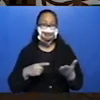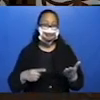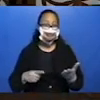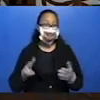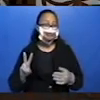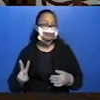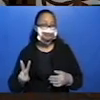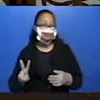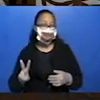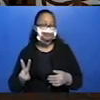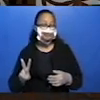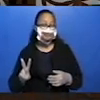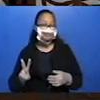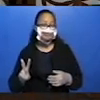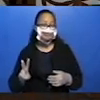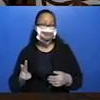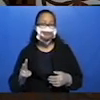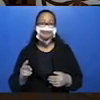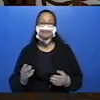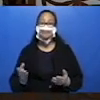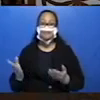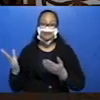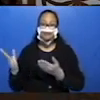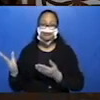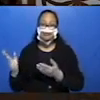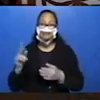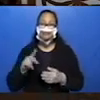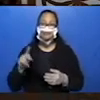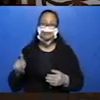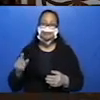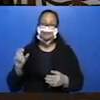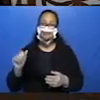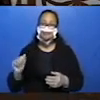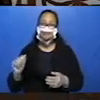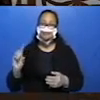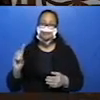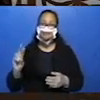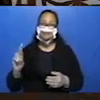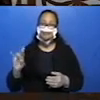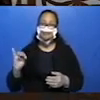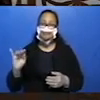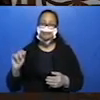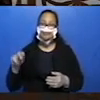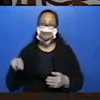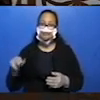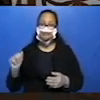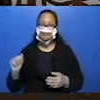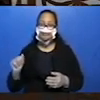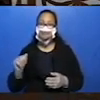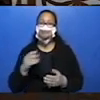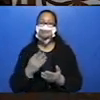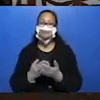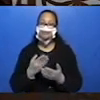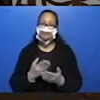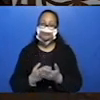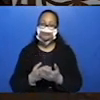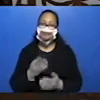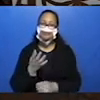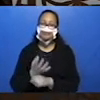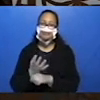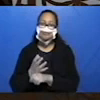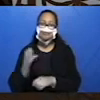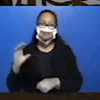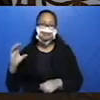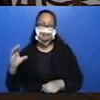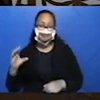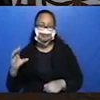2? Então, olha lá, professora Adriana, nós vamos estudar ciências, já a primeira unidade da apostila